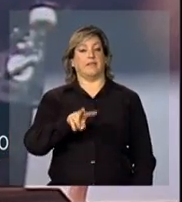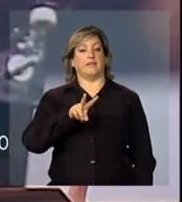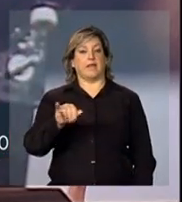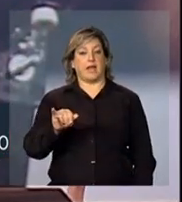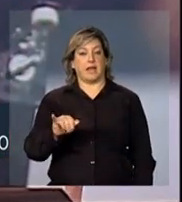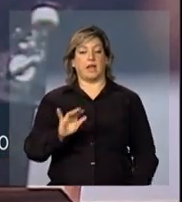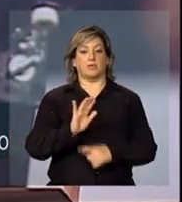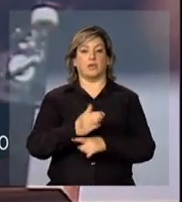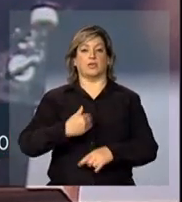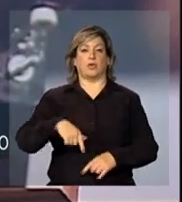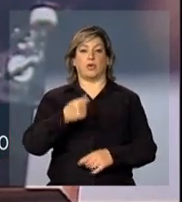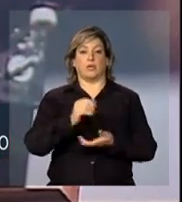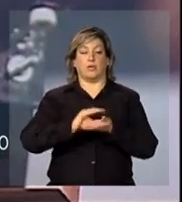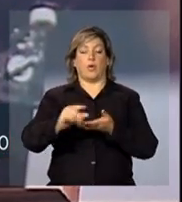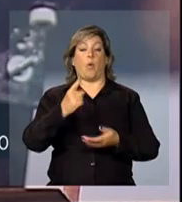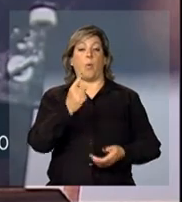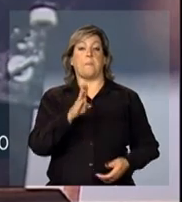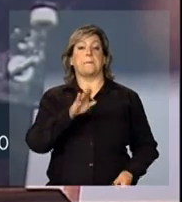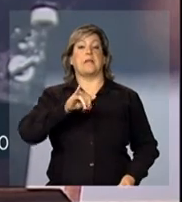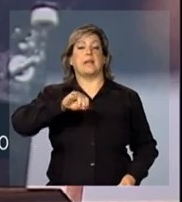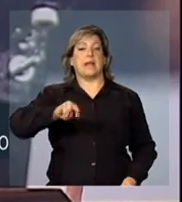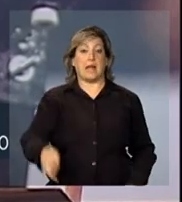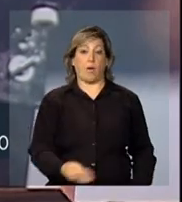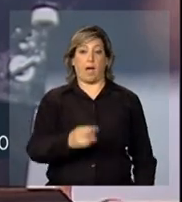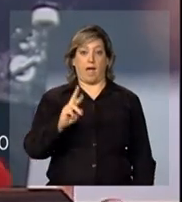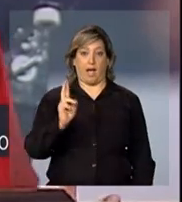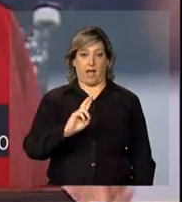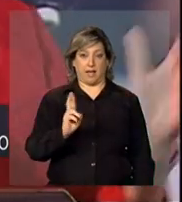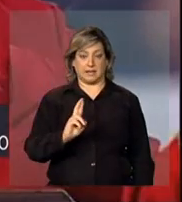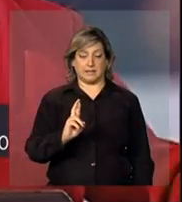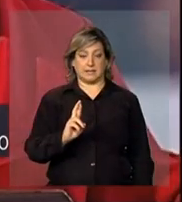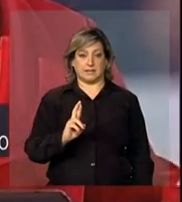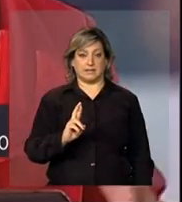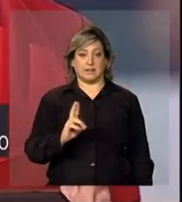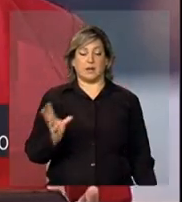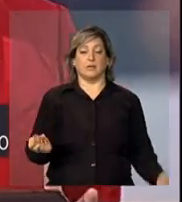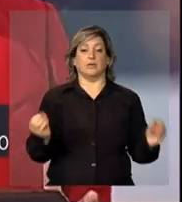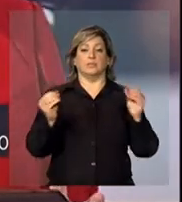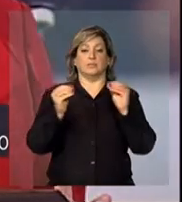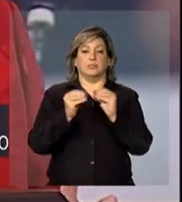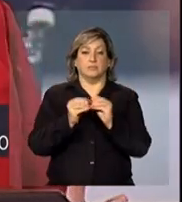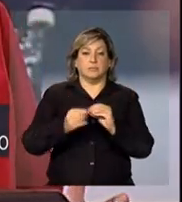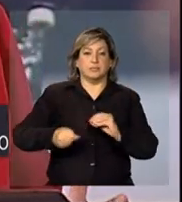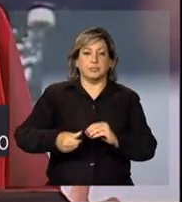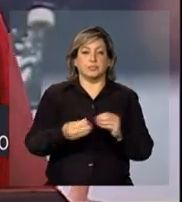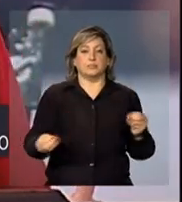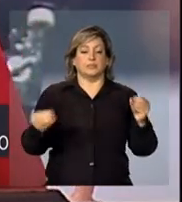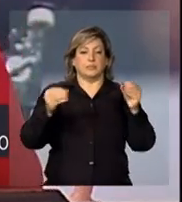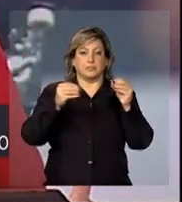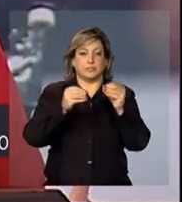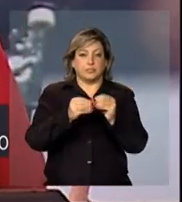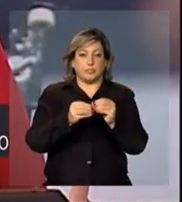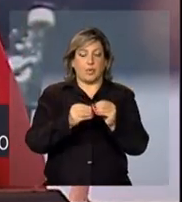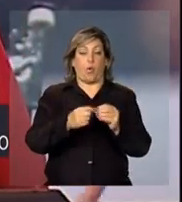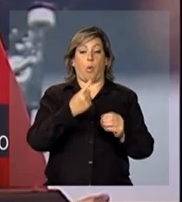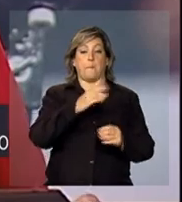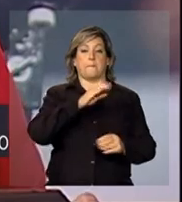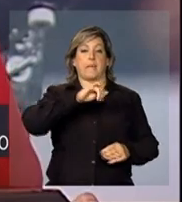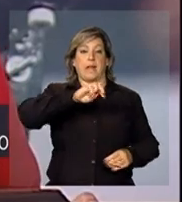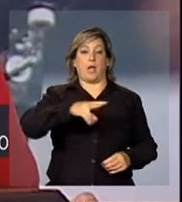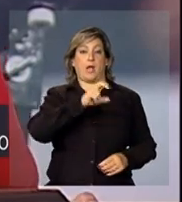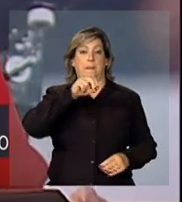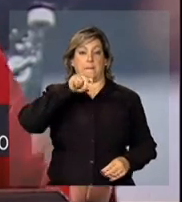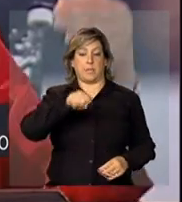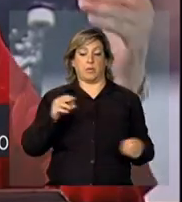permite investir um milhão de reais e adicionais ao investimento de um bilhão e meio